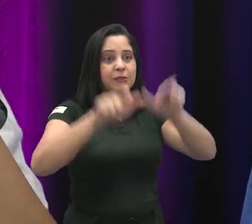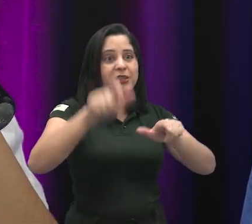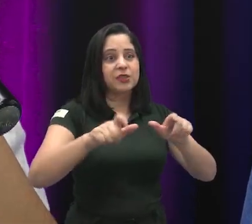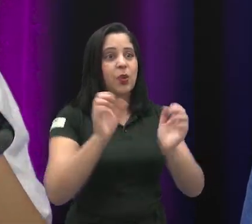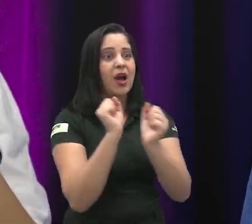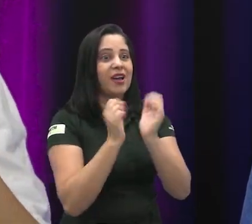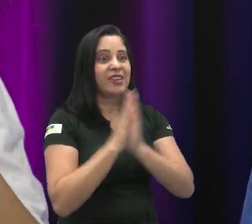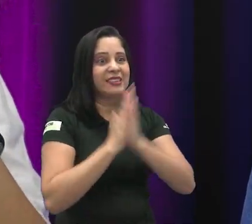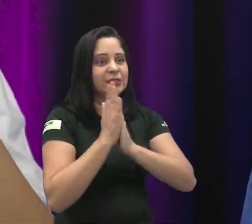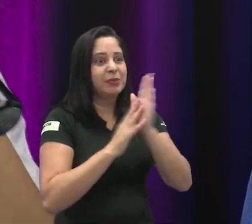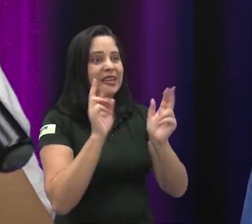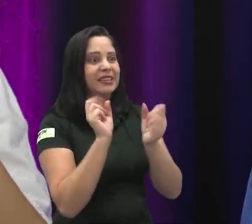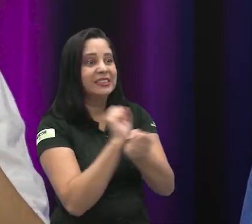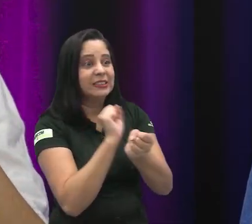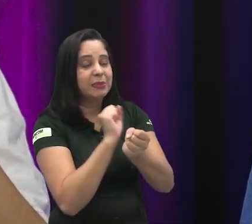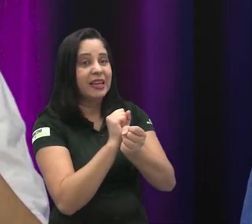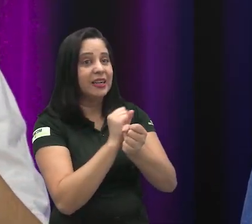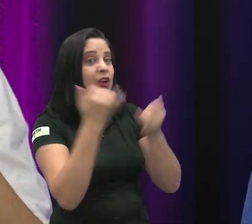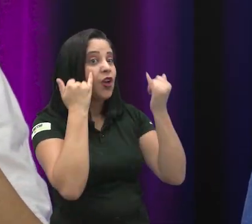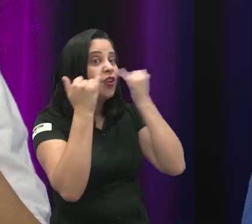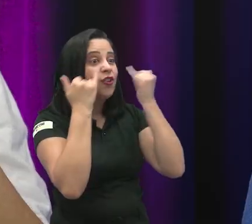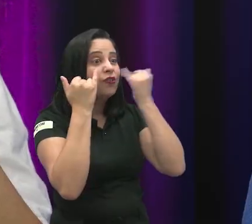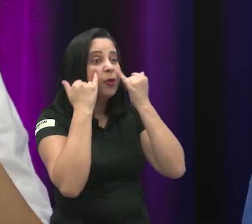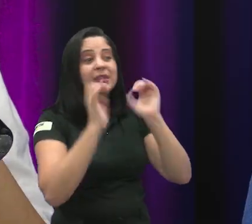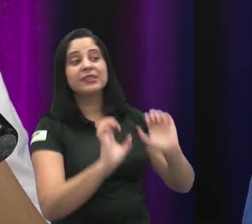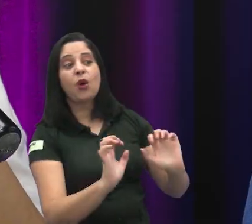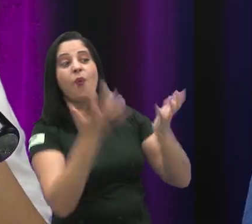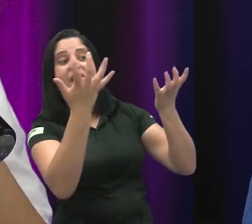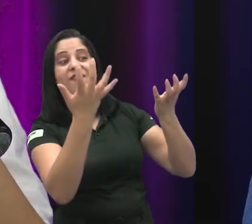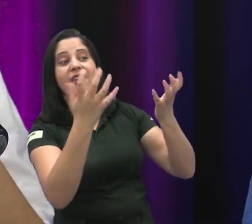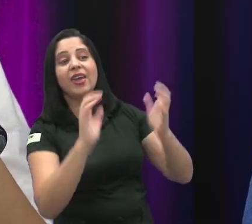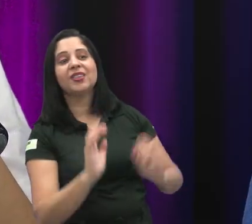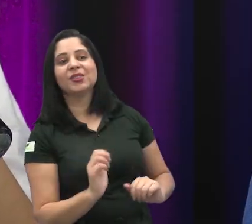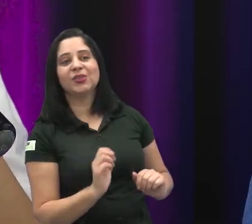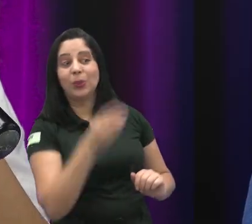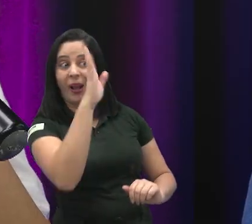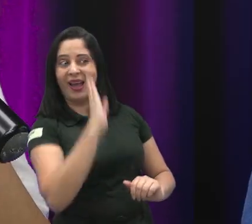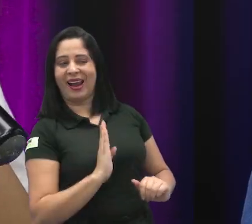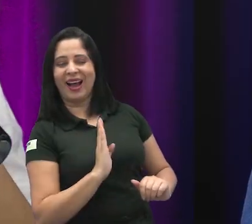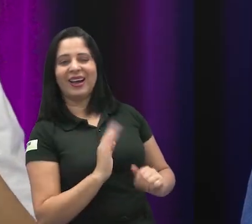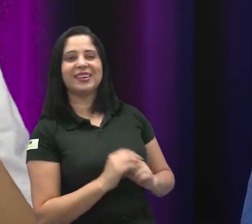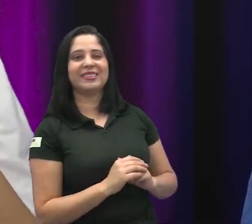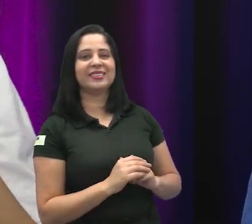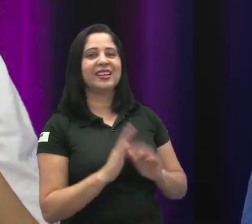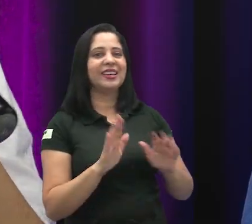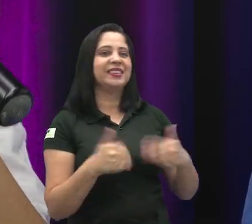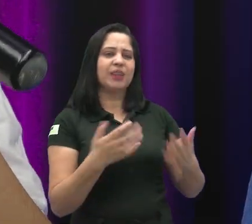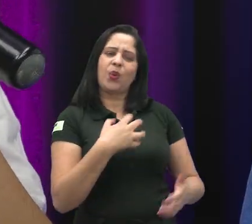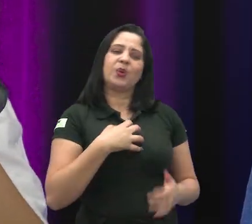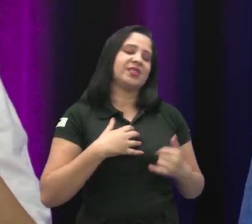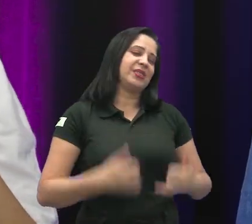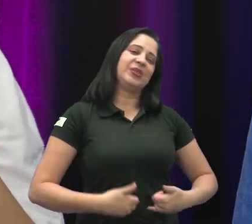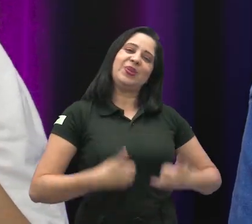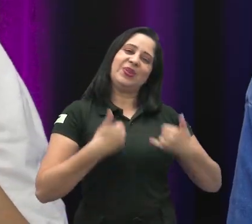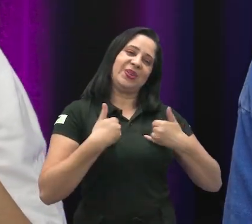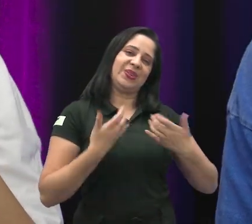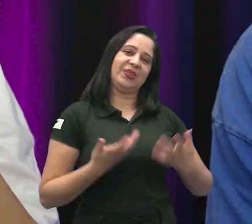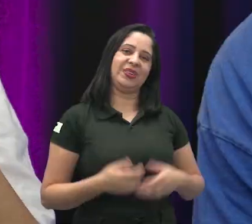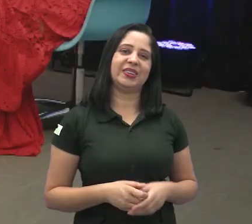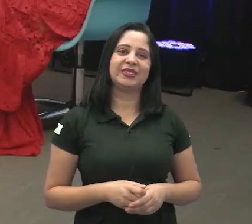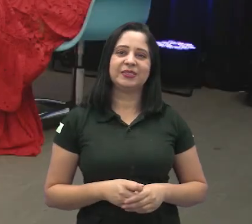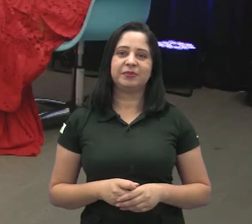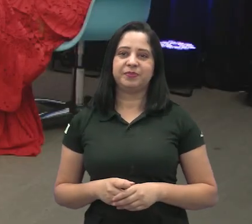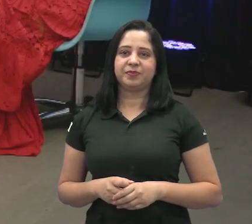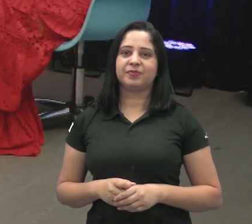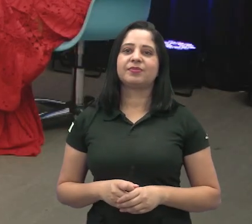de graça, o que vai ter, né, de atração grande. Então, acho que é uma grande honra mesmo fazer parte disso.